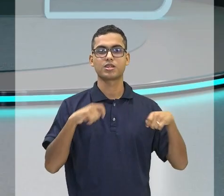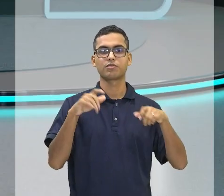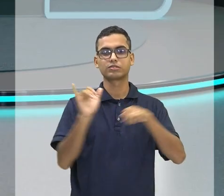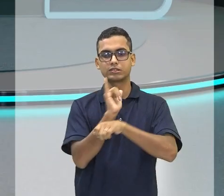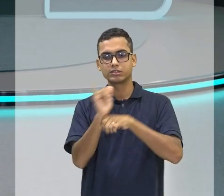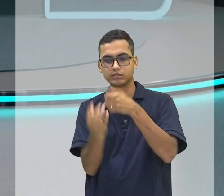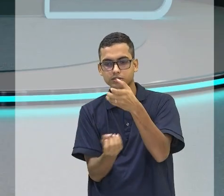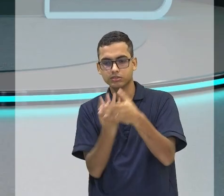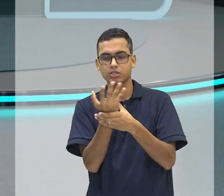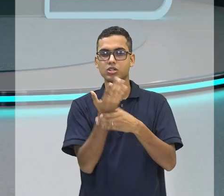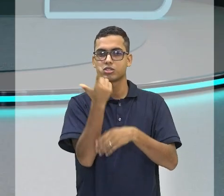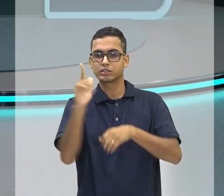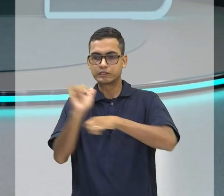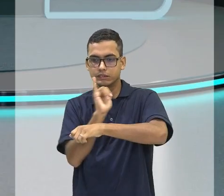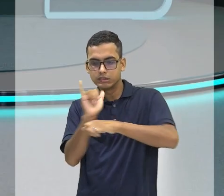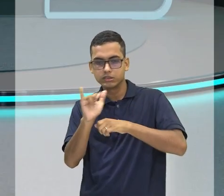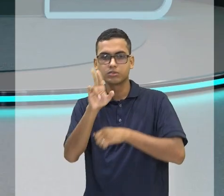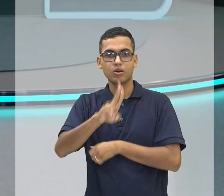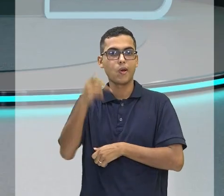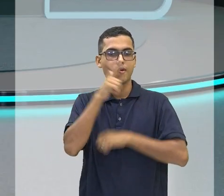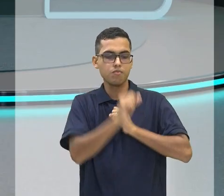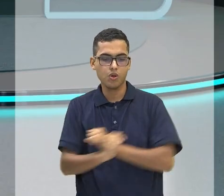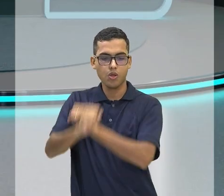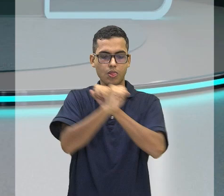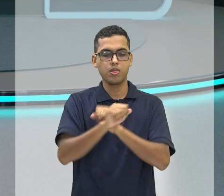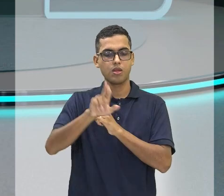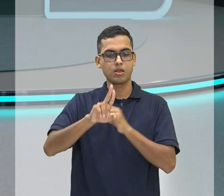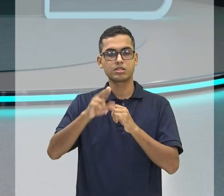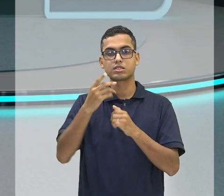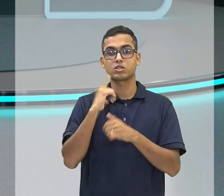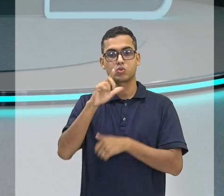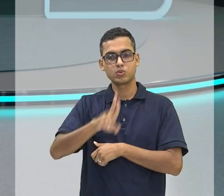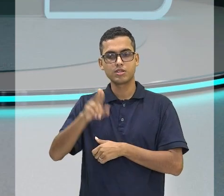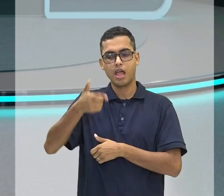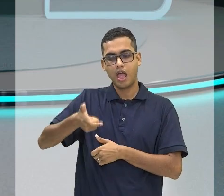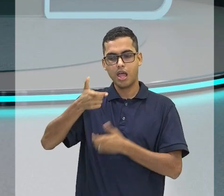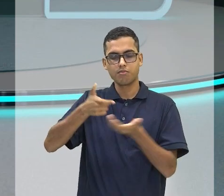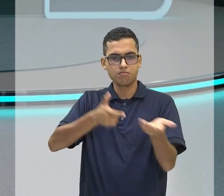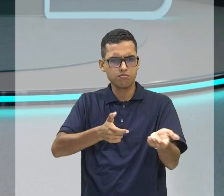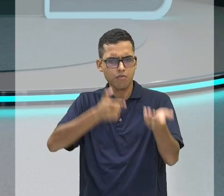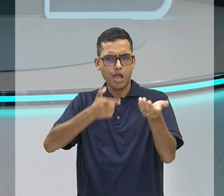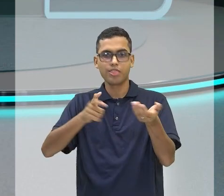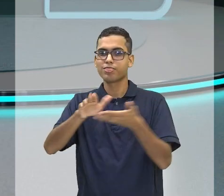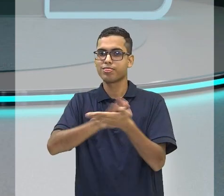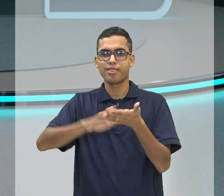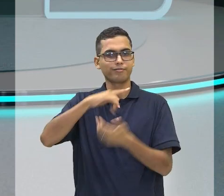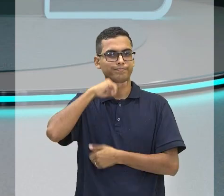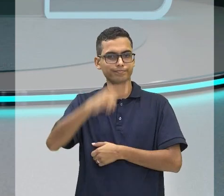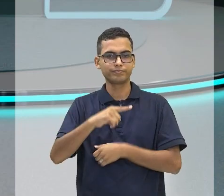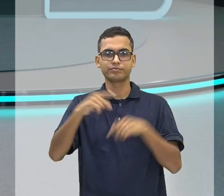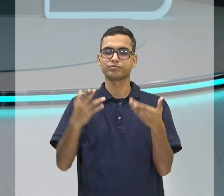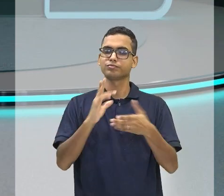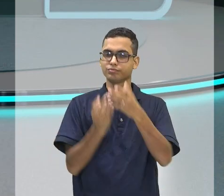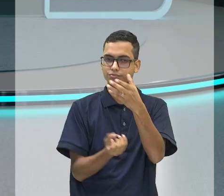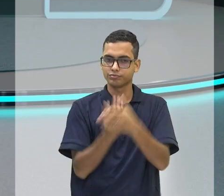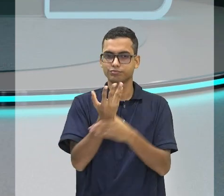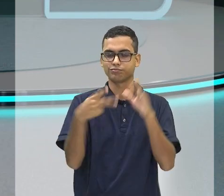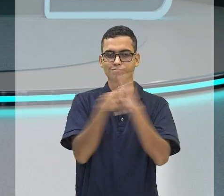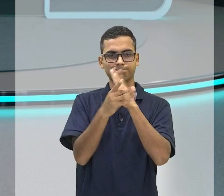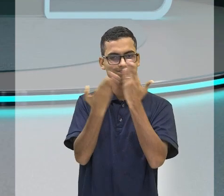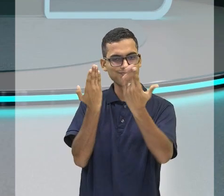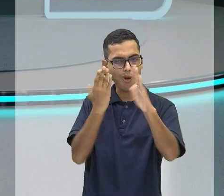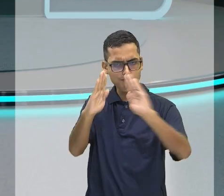defender sem o uso de armas. Foi então que nasceu o karatê. Logo, né, nós podemos perceber